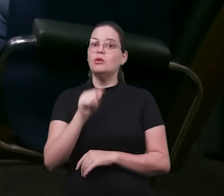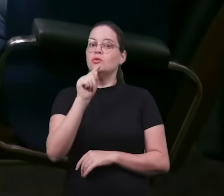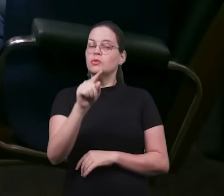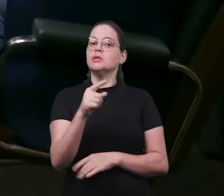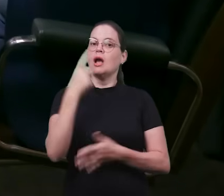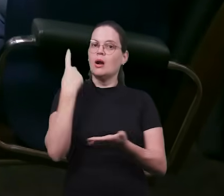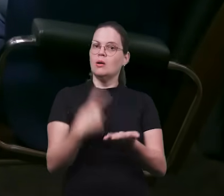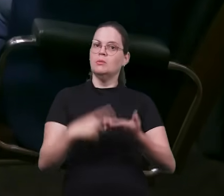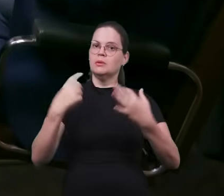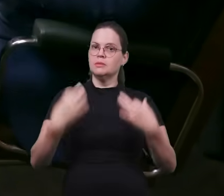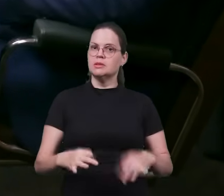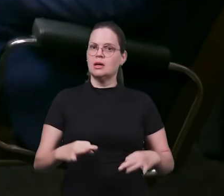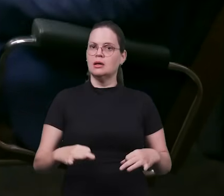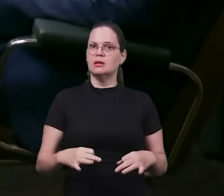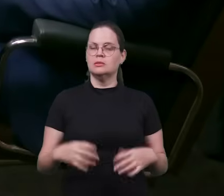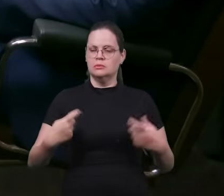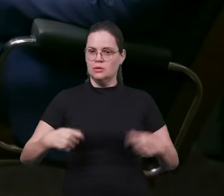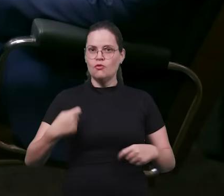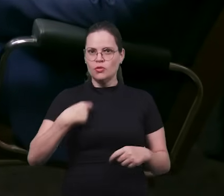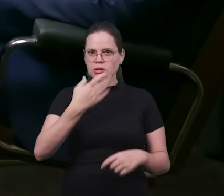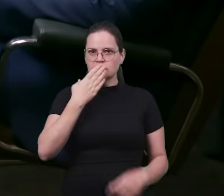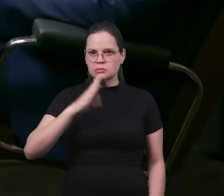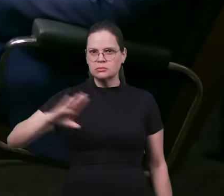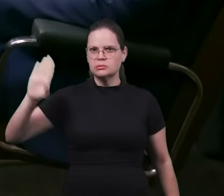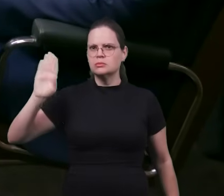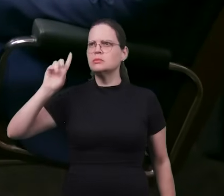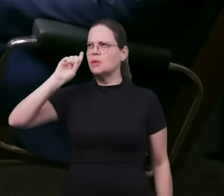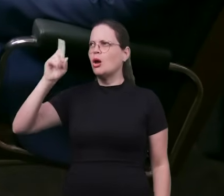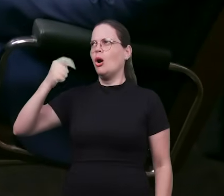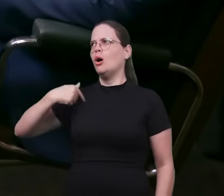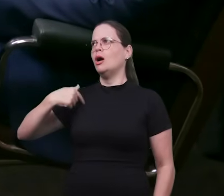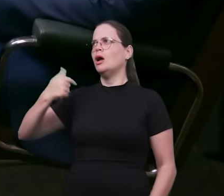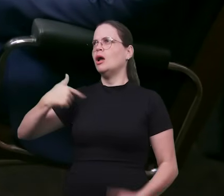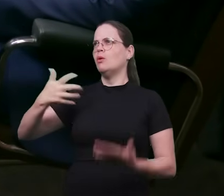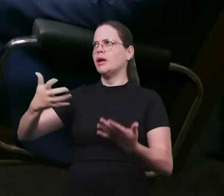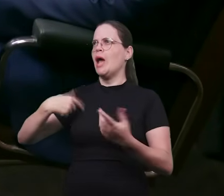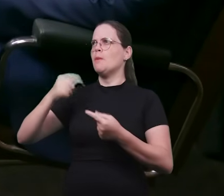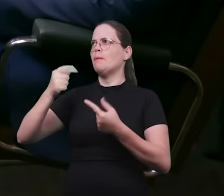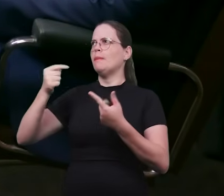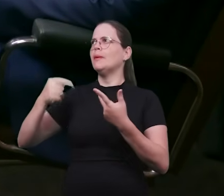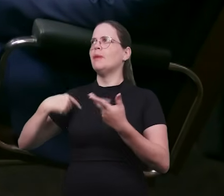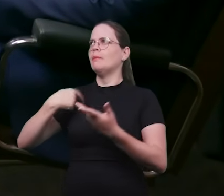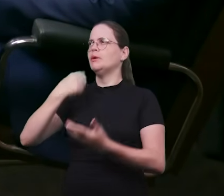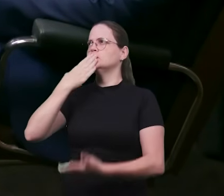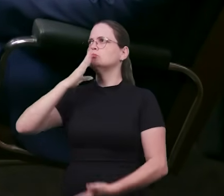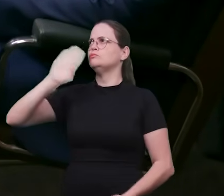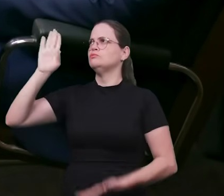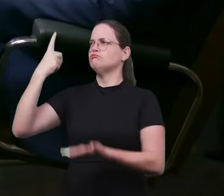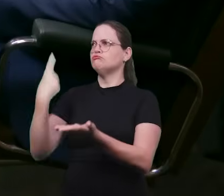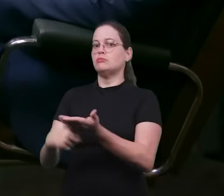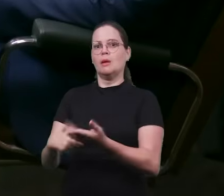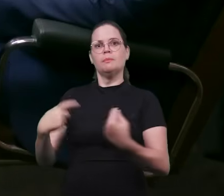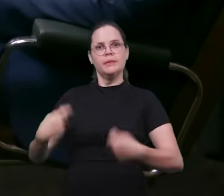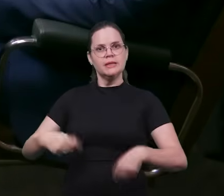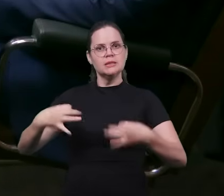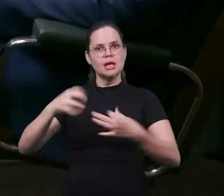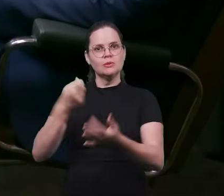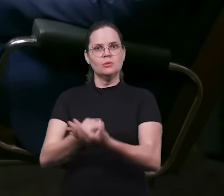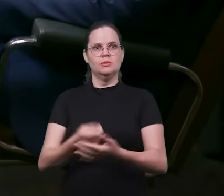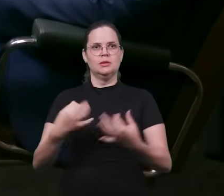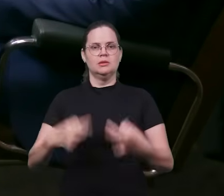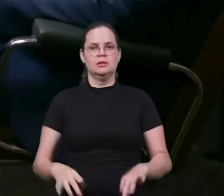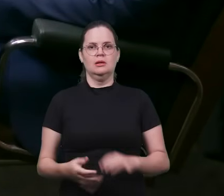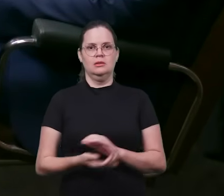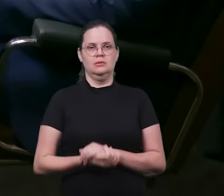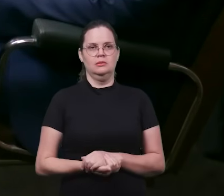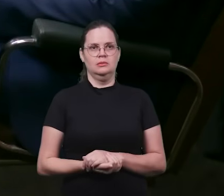se você fez uma afirmação a alguém, ela precisa ser cumprida, né? Ser cumprida. Até